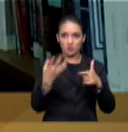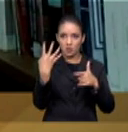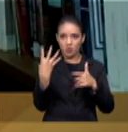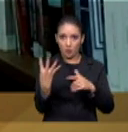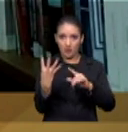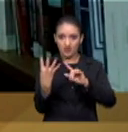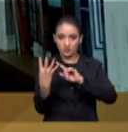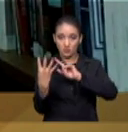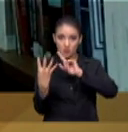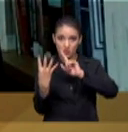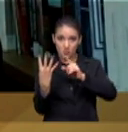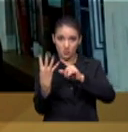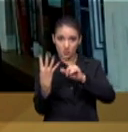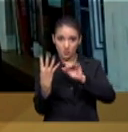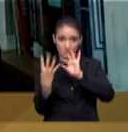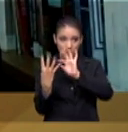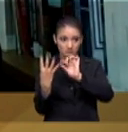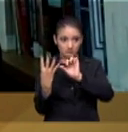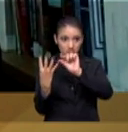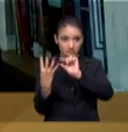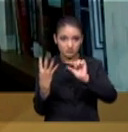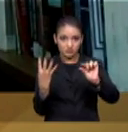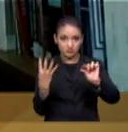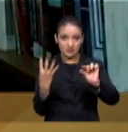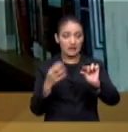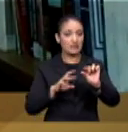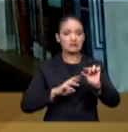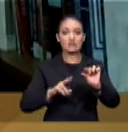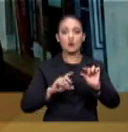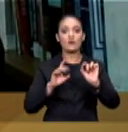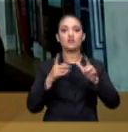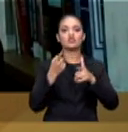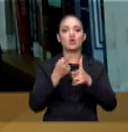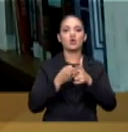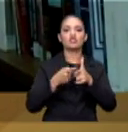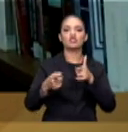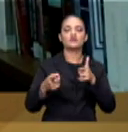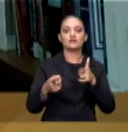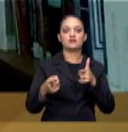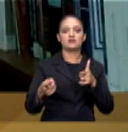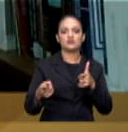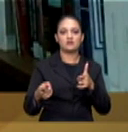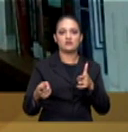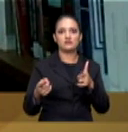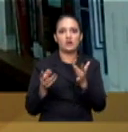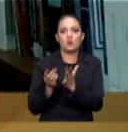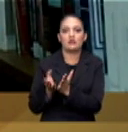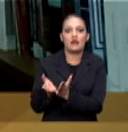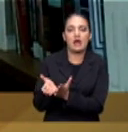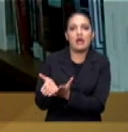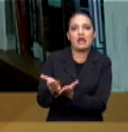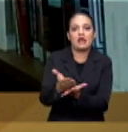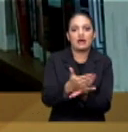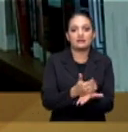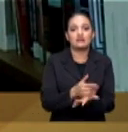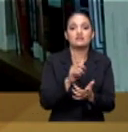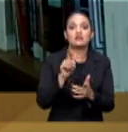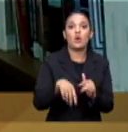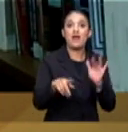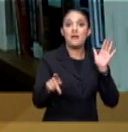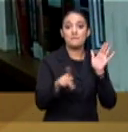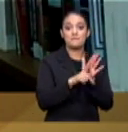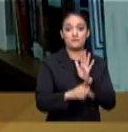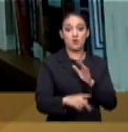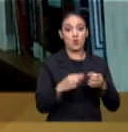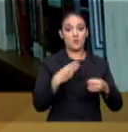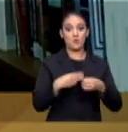Constituição, não é apenas a divisão do resultado da arrecadação, é titularidade própria